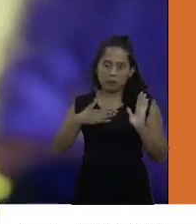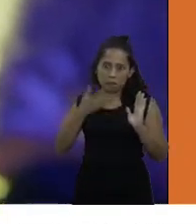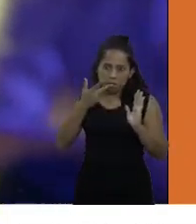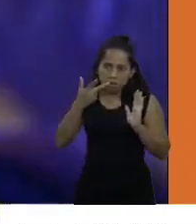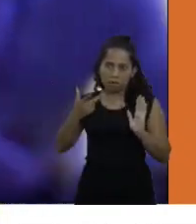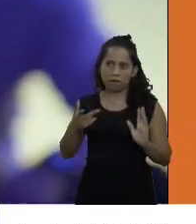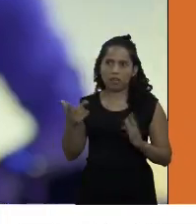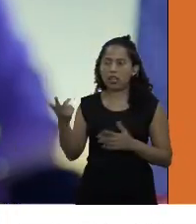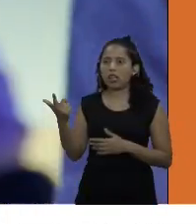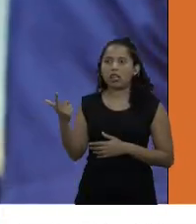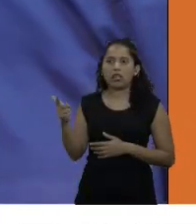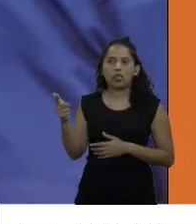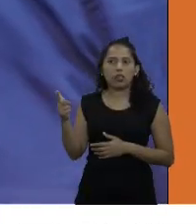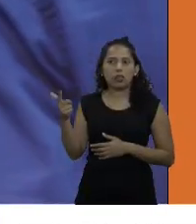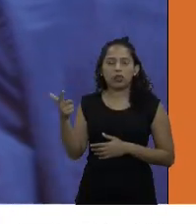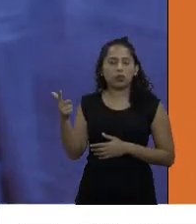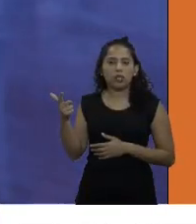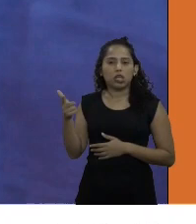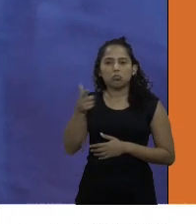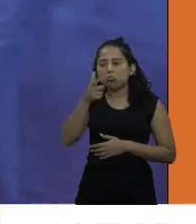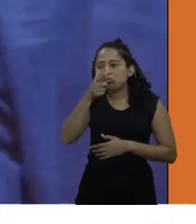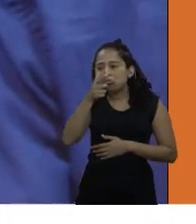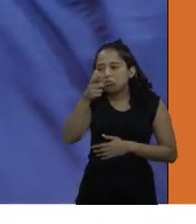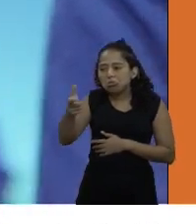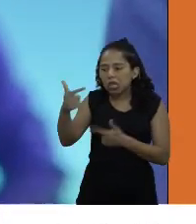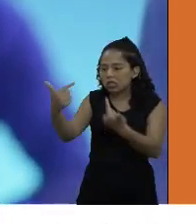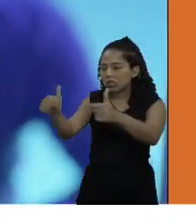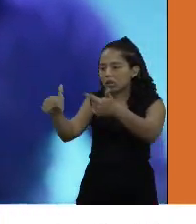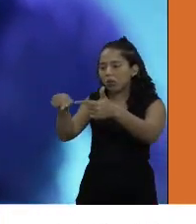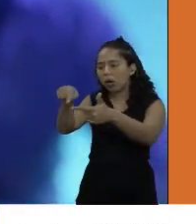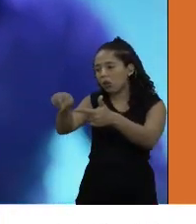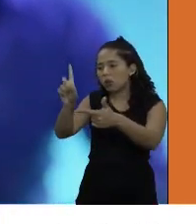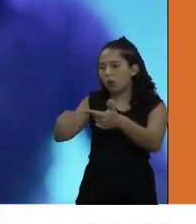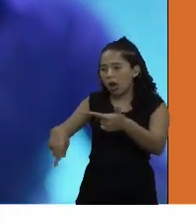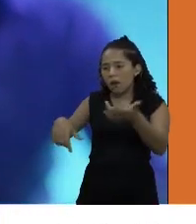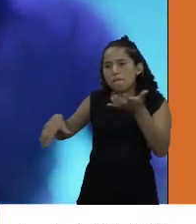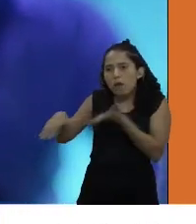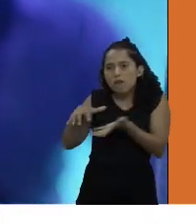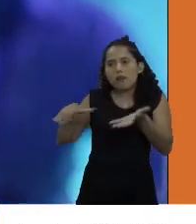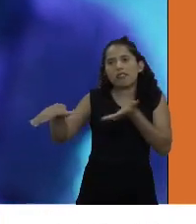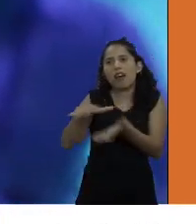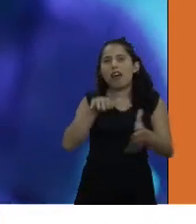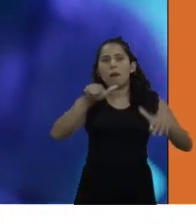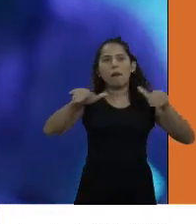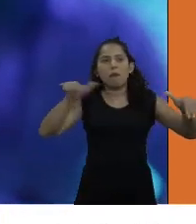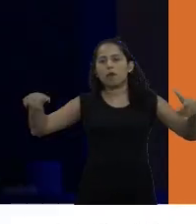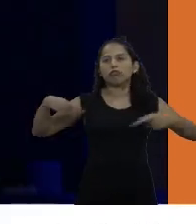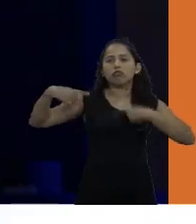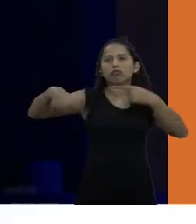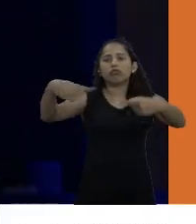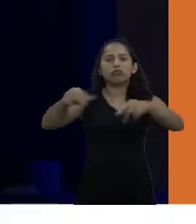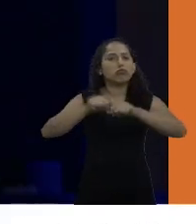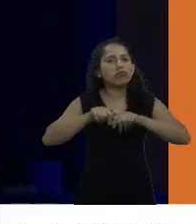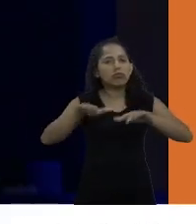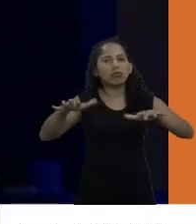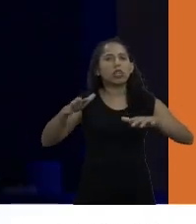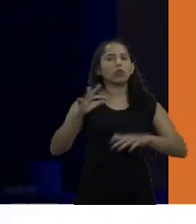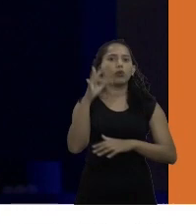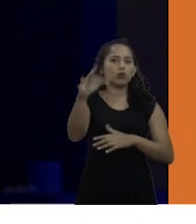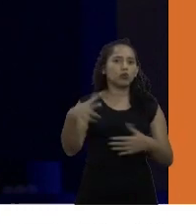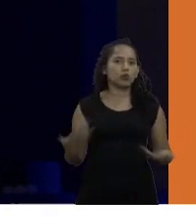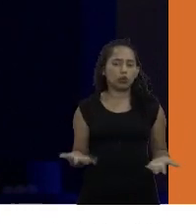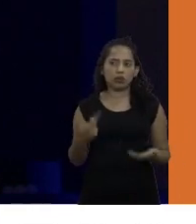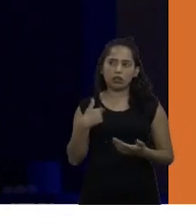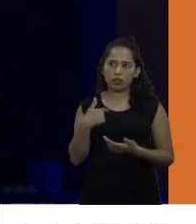não tem a... não veem muitas vezes o trabalho como uma forma de movimentar gerações e movimentar possibilidades de futuro.